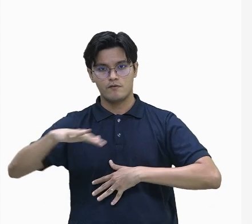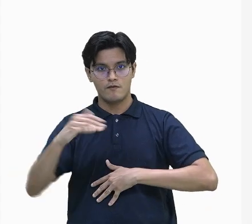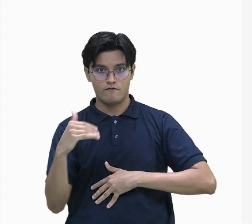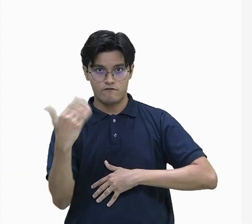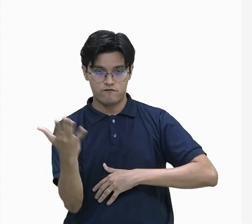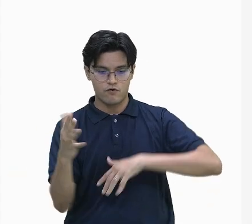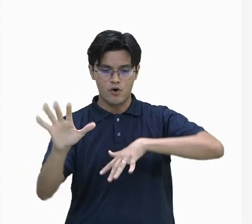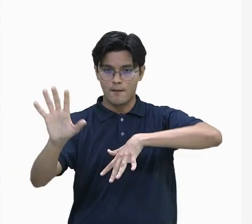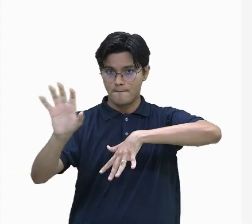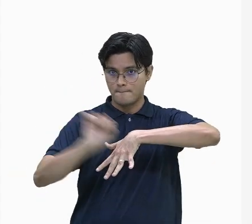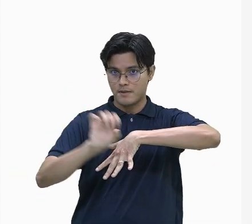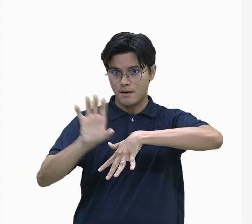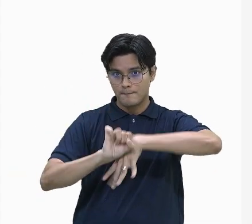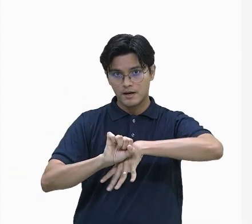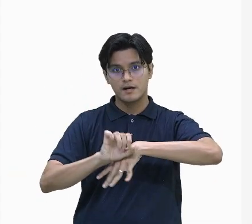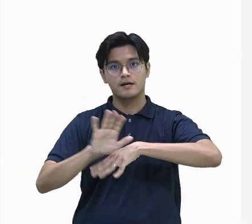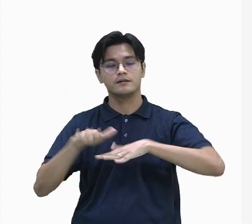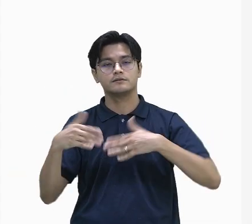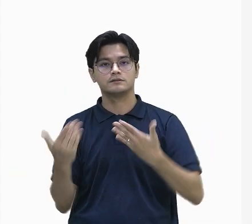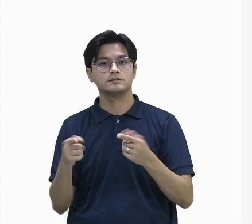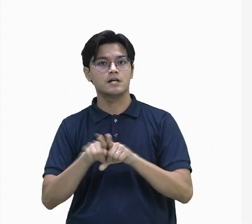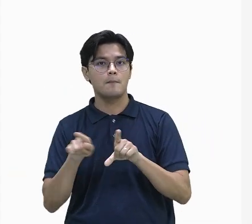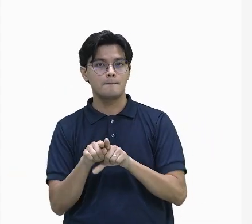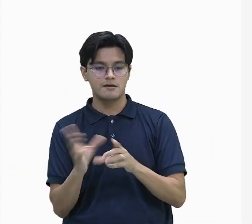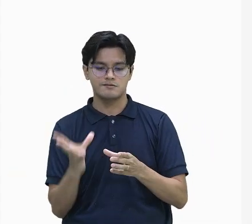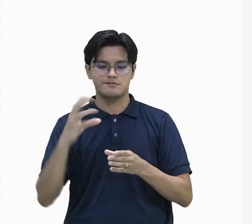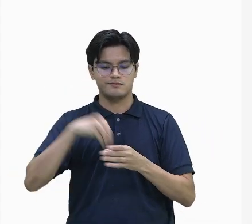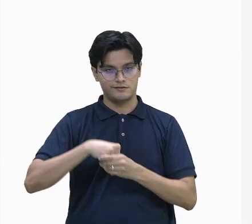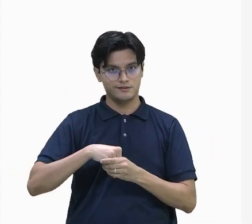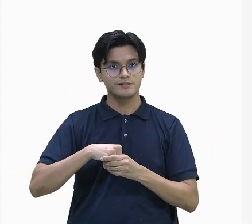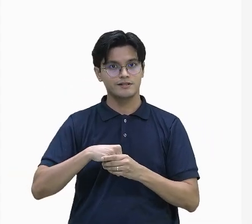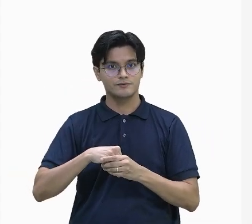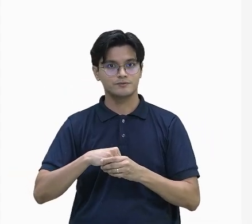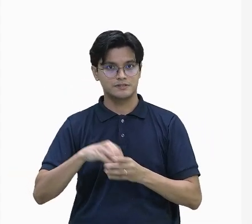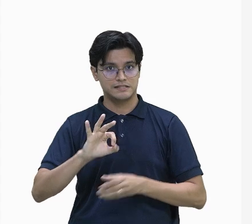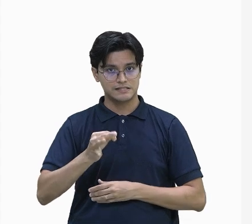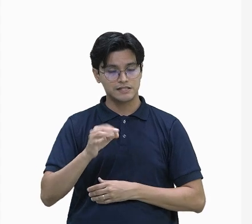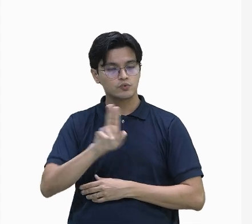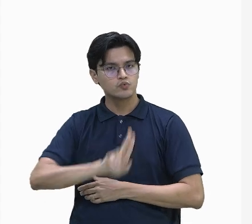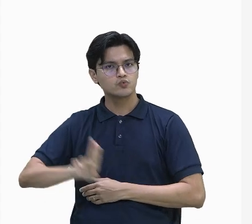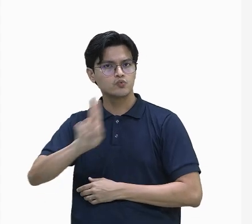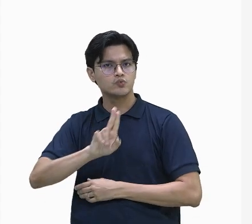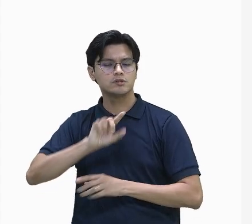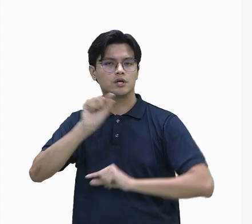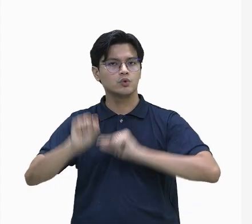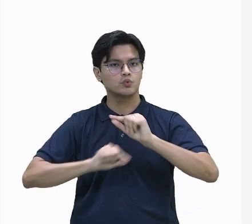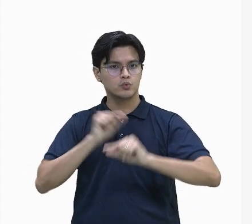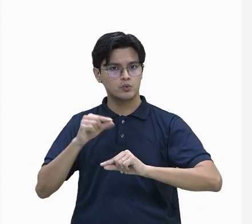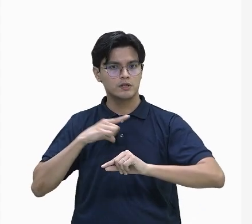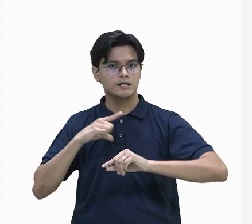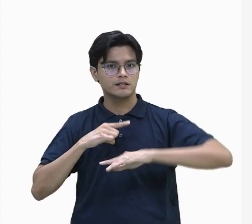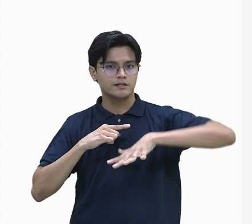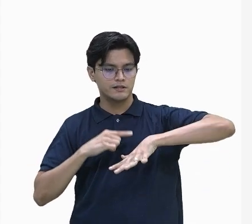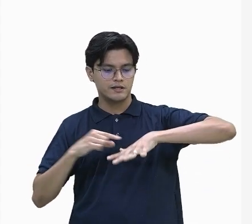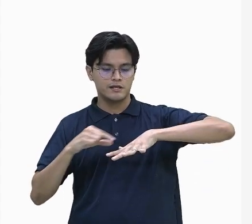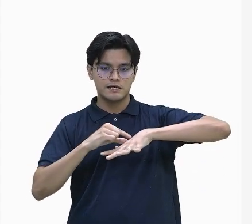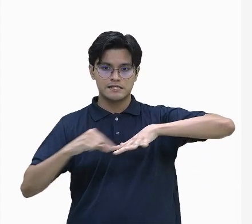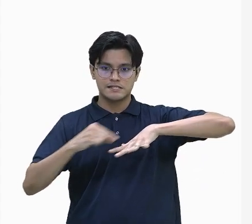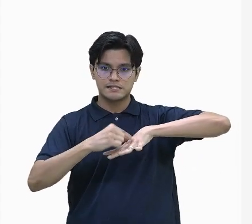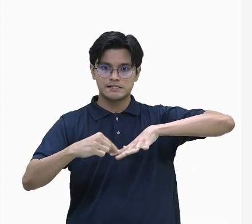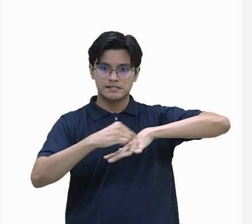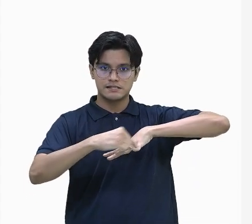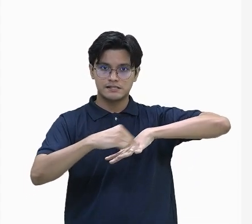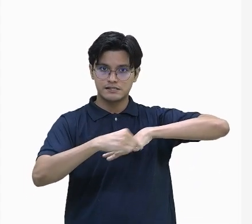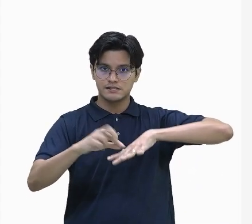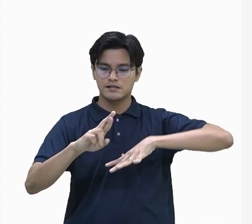detecta alterações do meio interno e do meio externo também, através de receptores sensoriais.